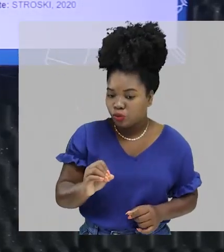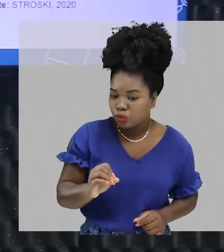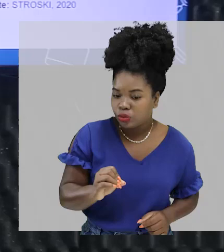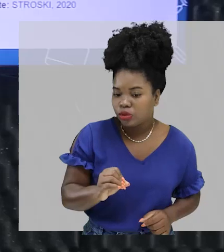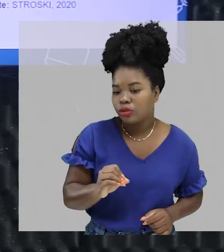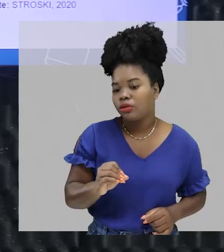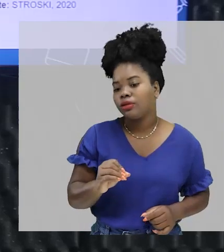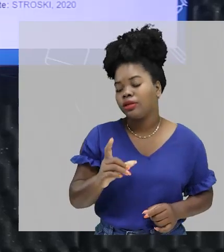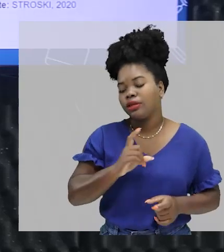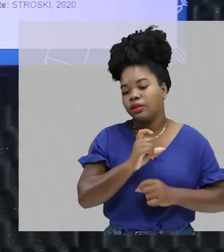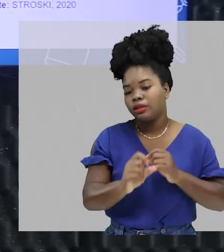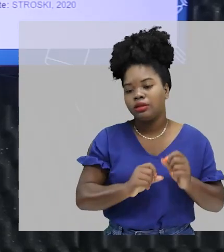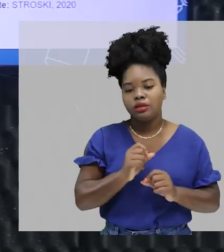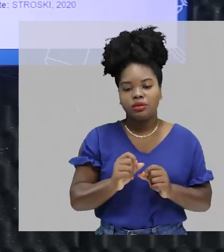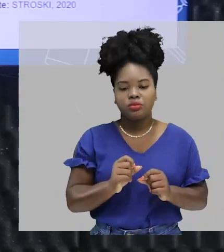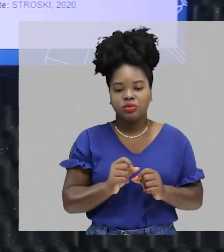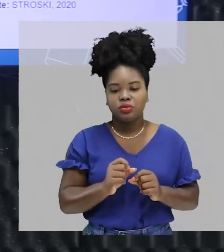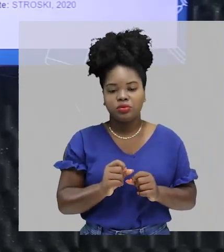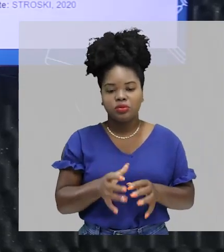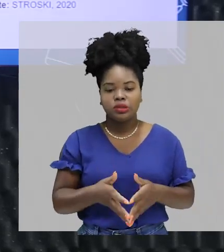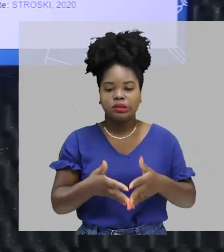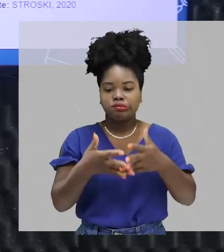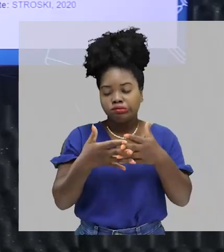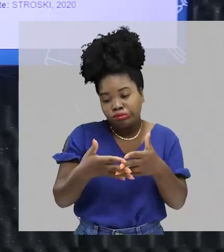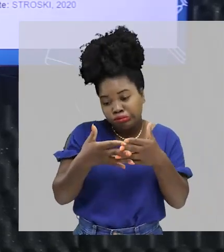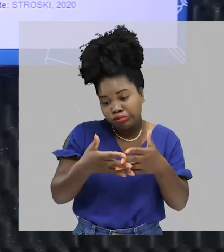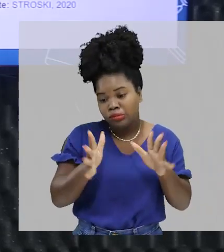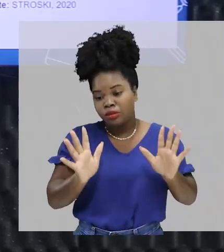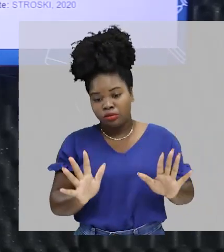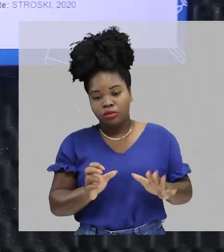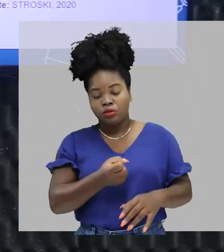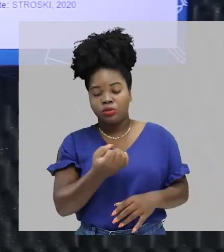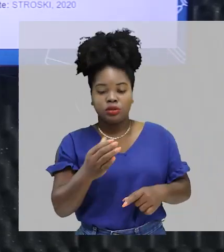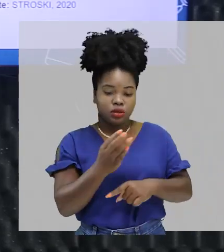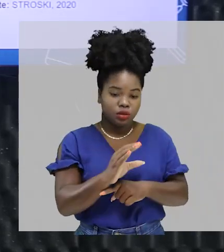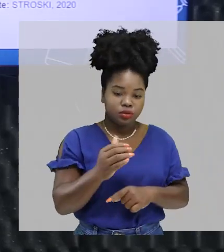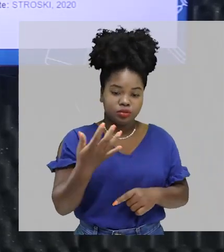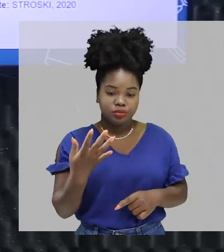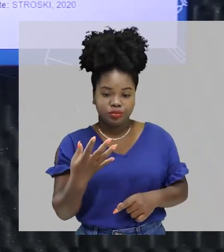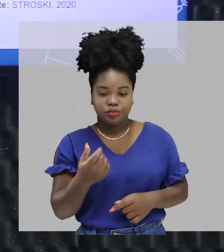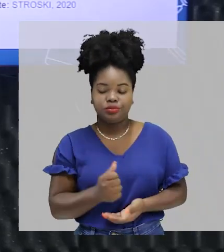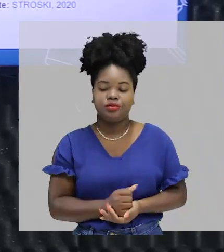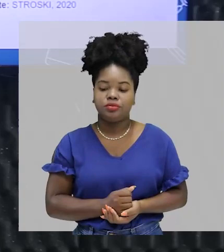muita incerteza na quantidade de carbono 14.